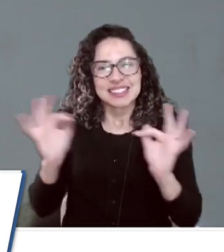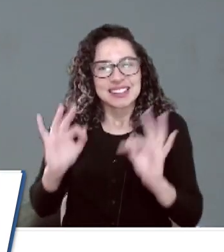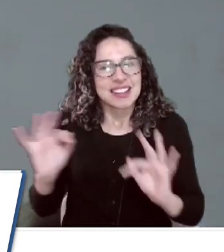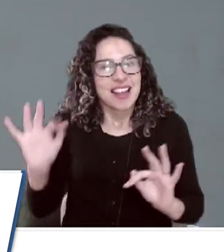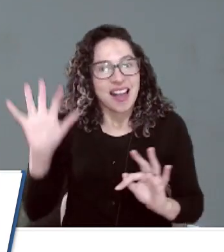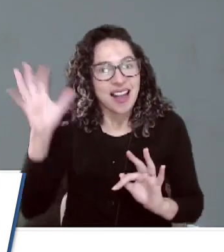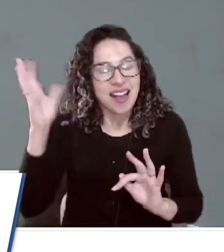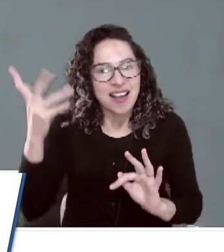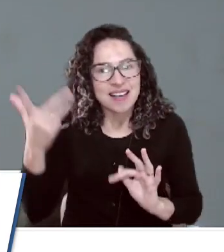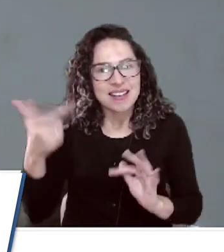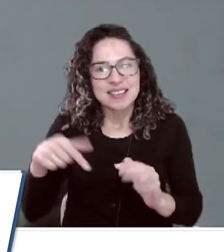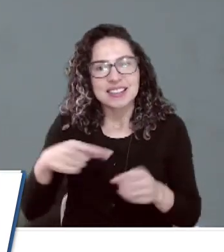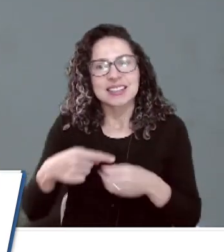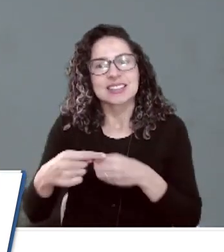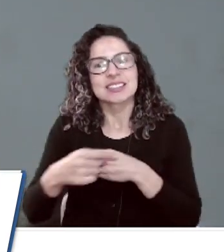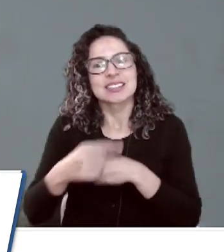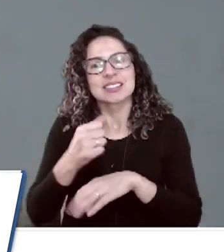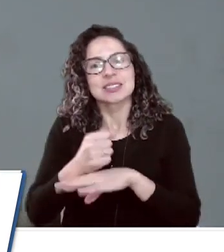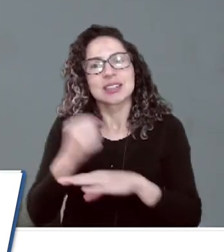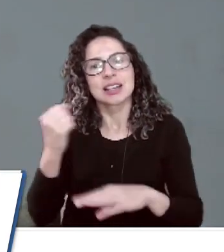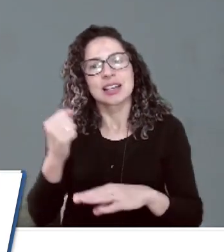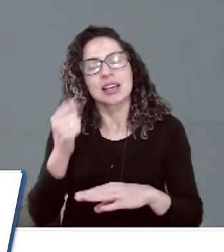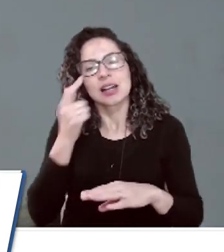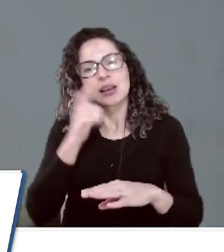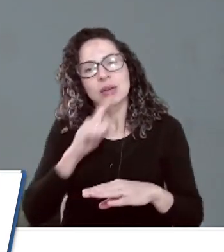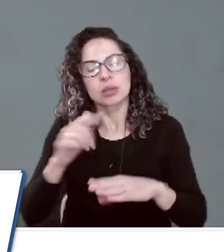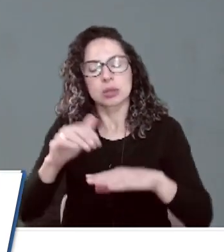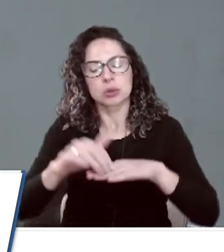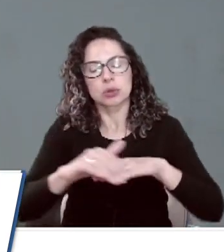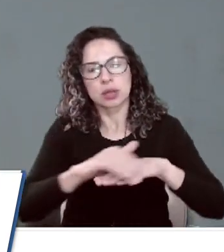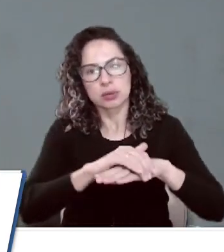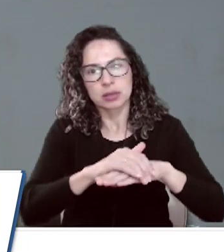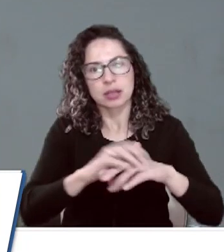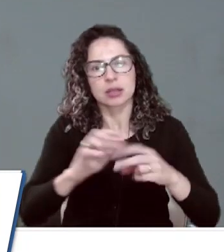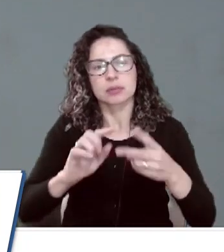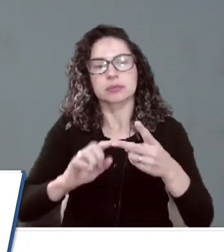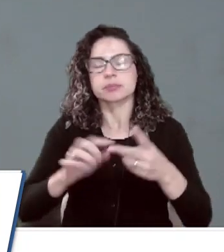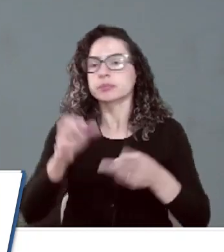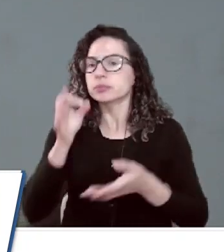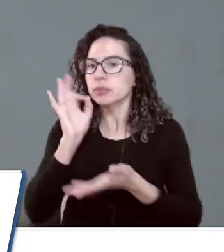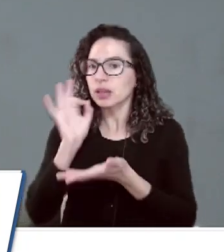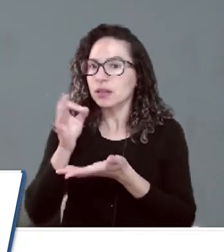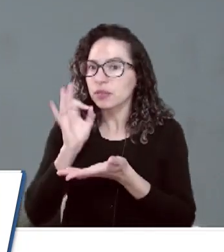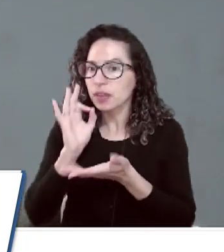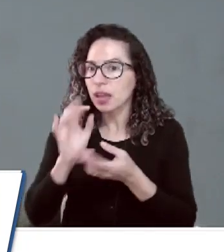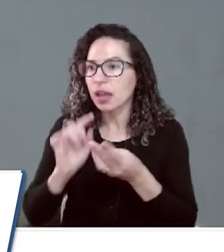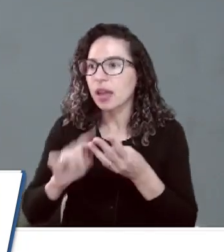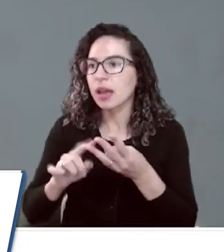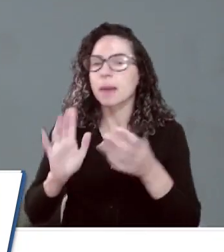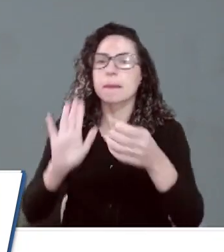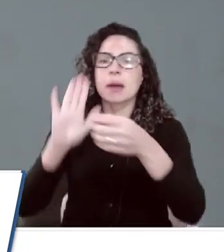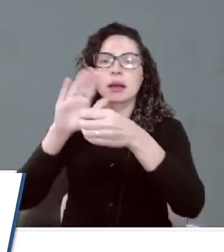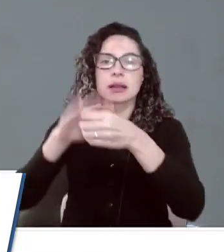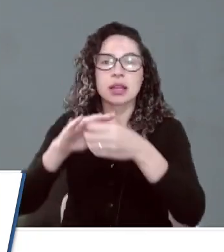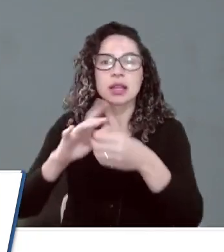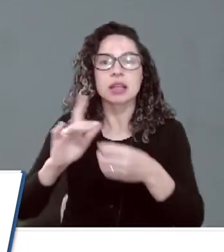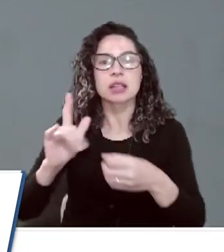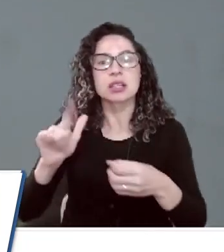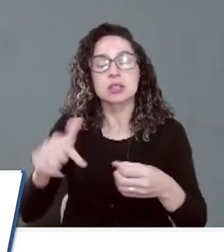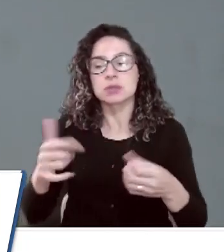com a nossa cidade franca, através do calçado, através do café, através do basquete. O clima de